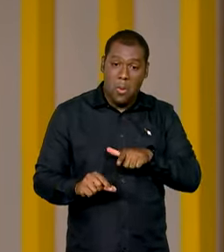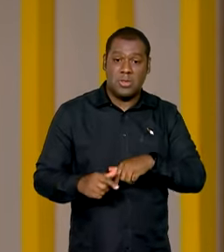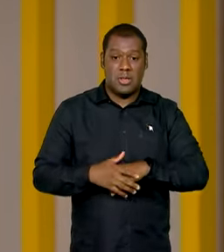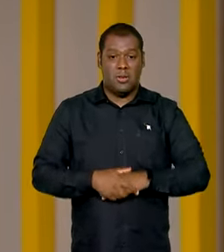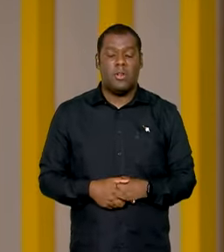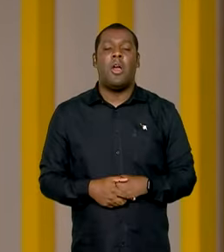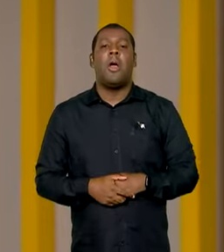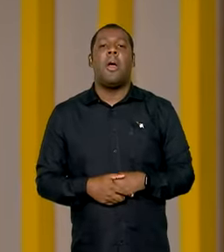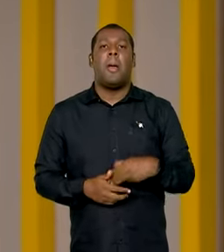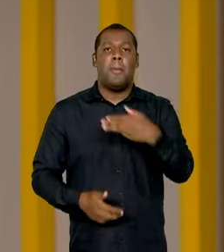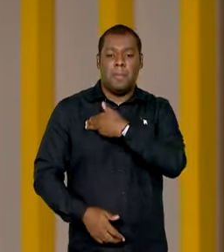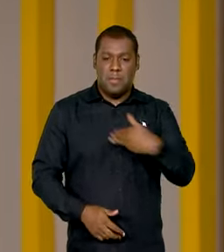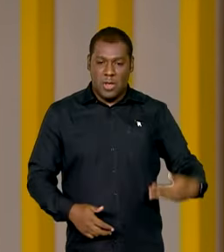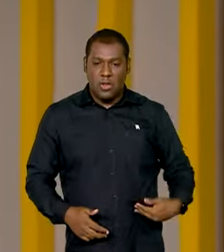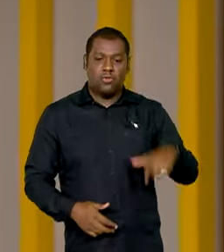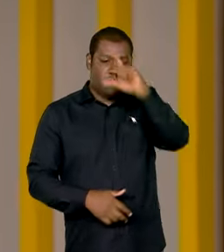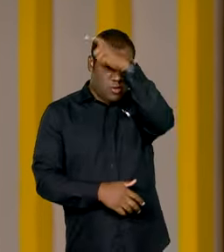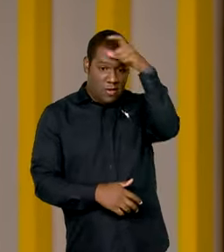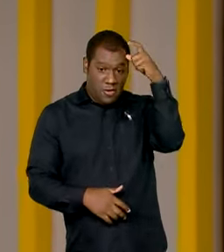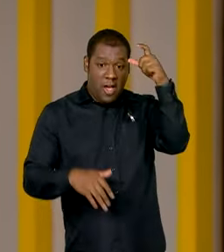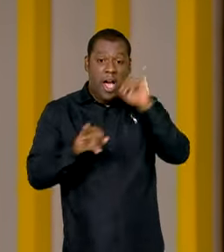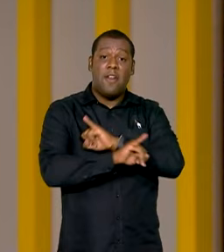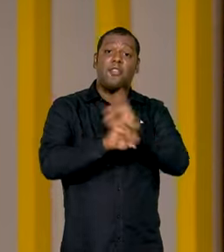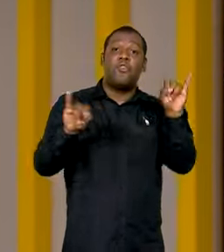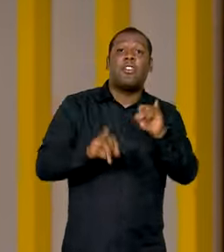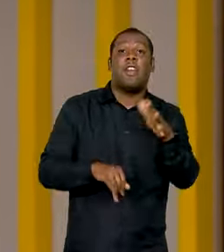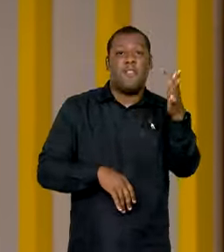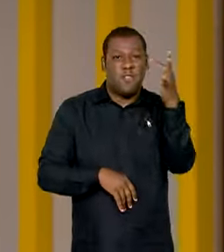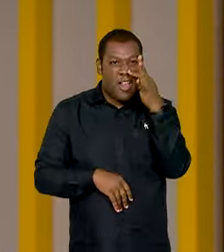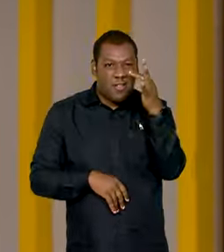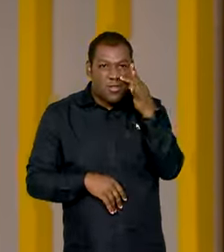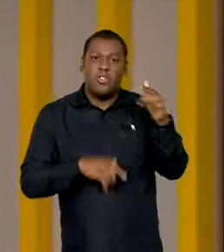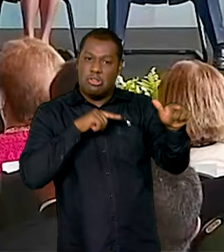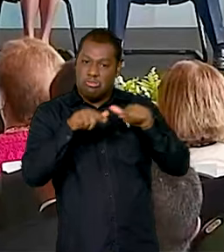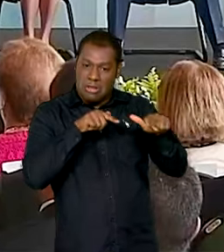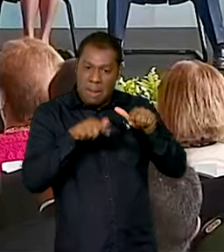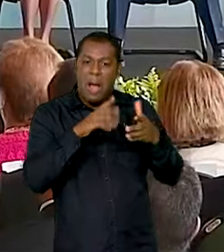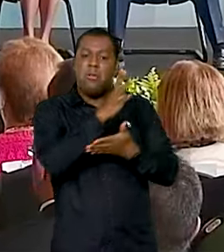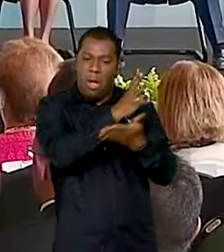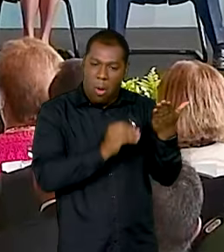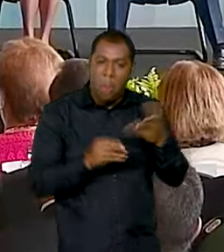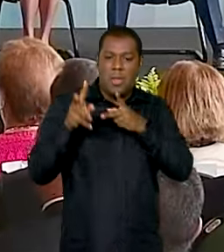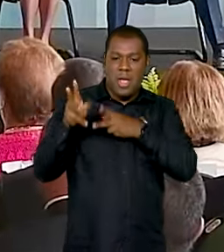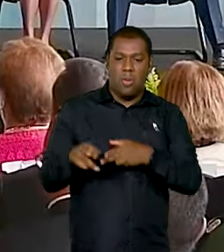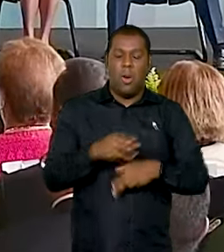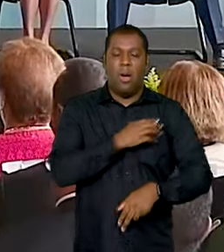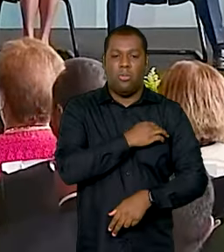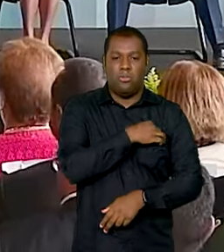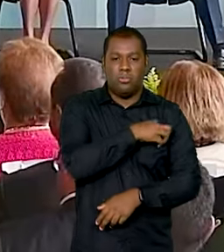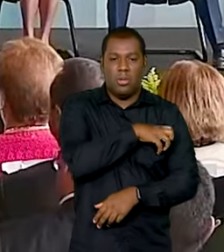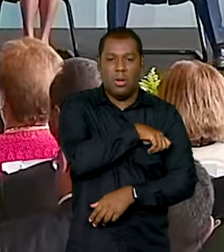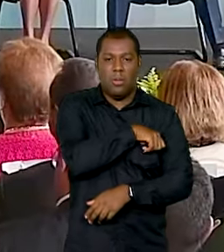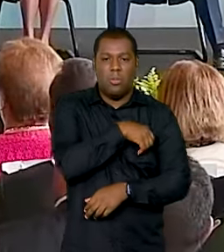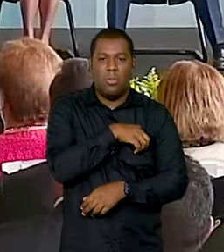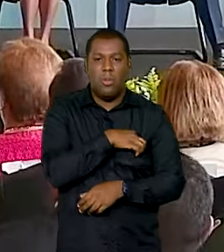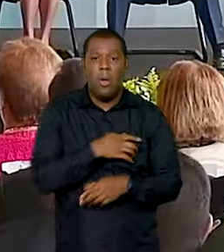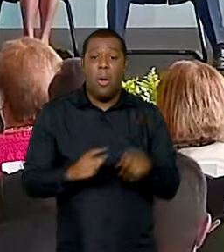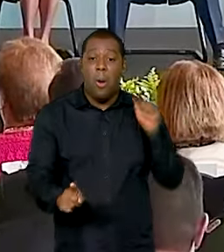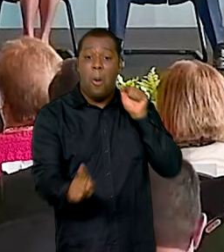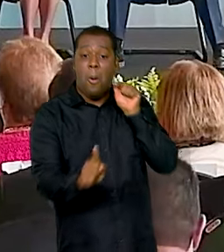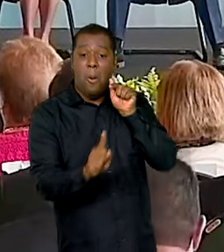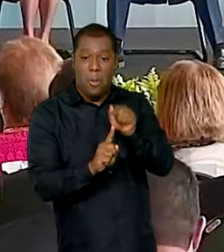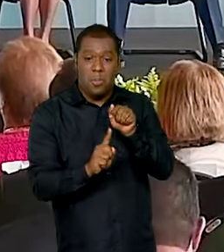Ministro da Justiça também disse que o trabalho de dino terá continuidade os nossos objetivos as nossas